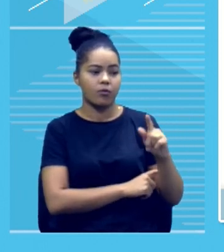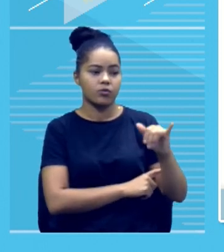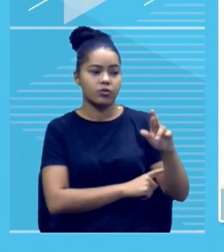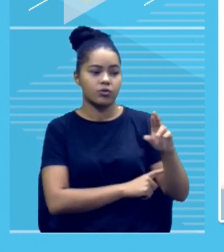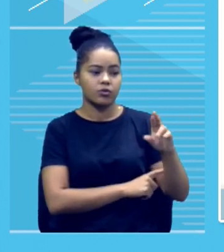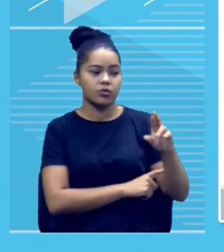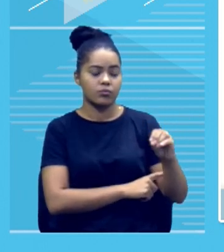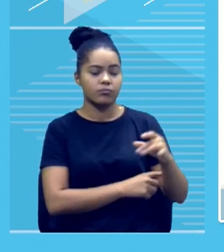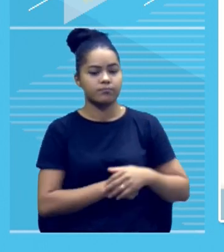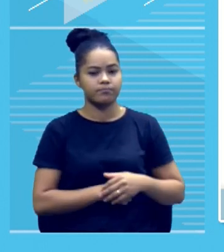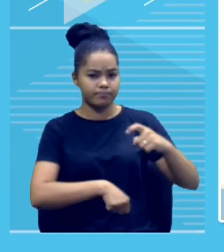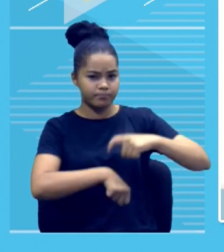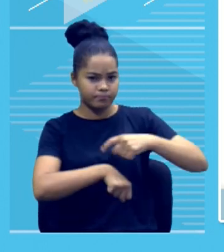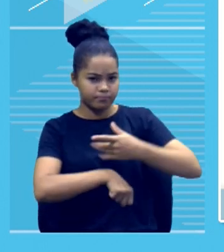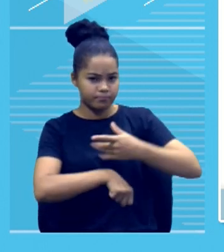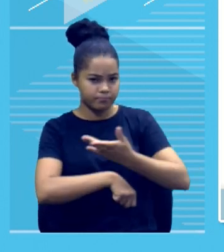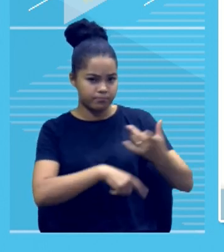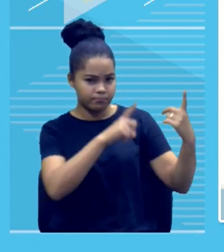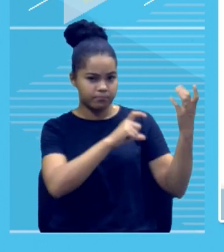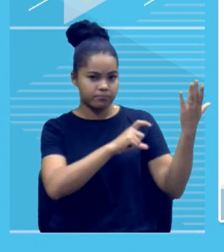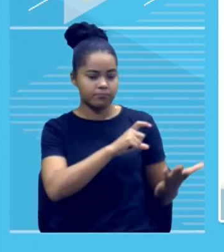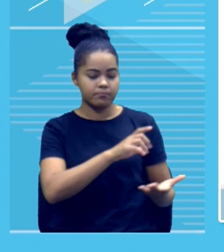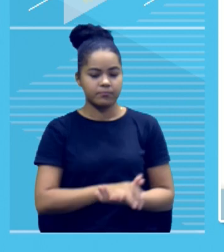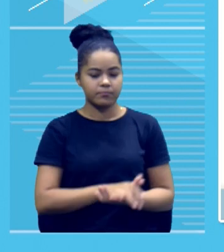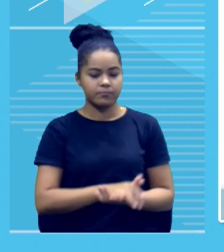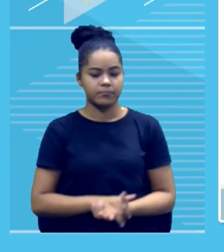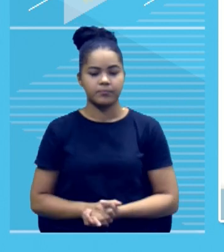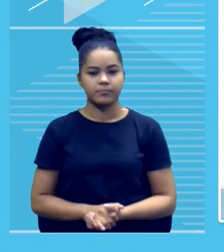um minutinho aí para o pessoal fazer um print aí, por favor.